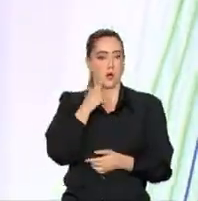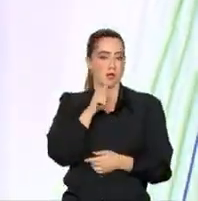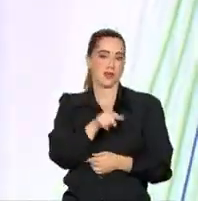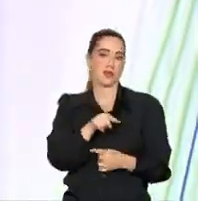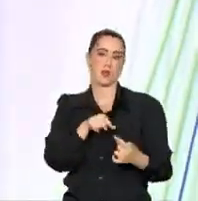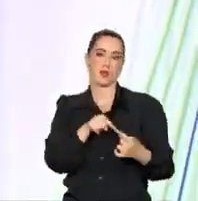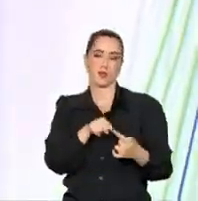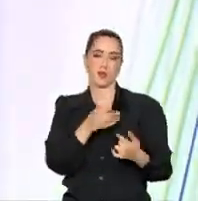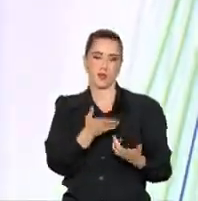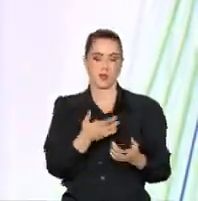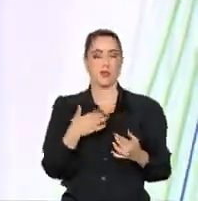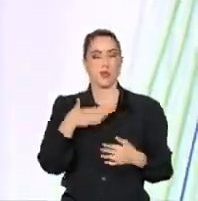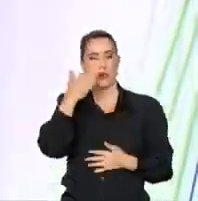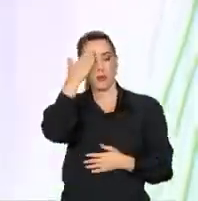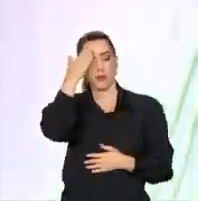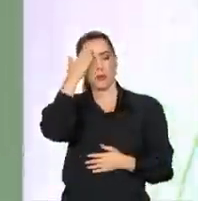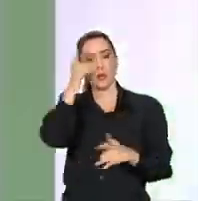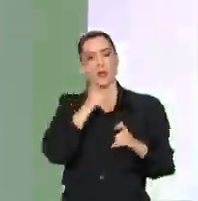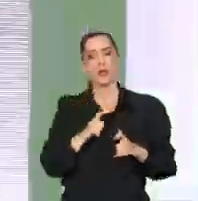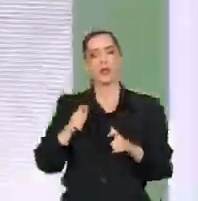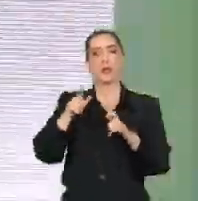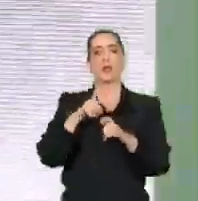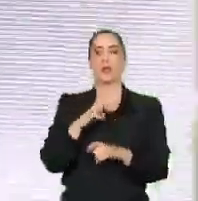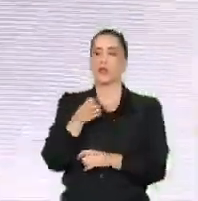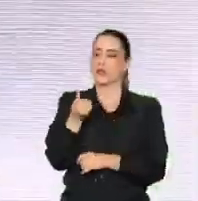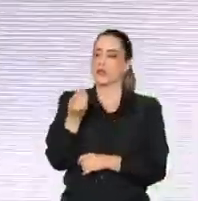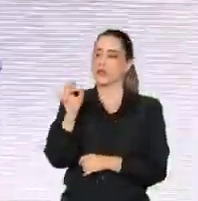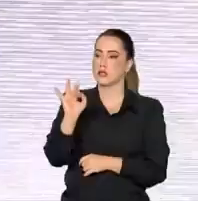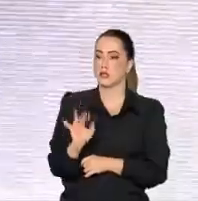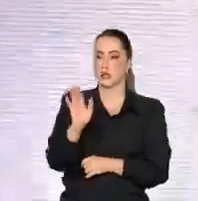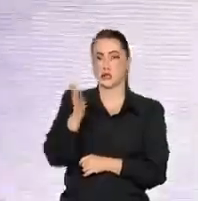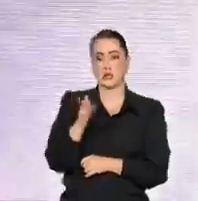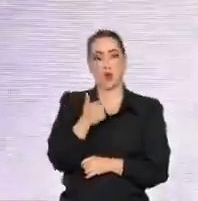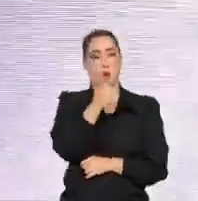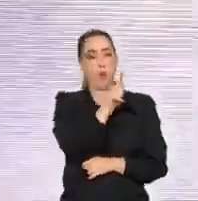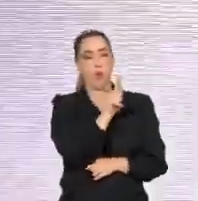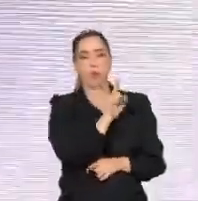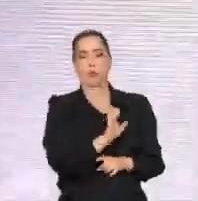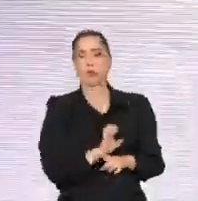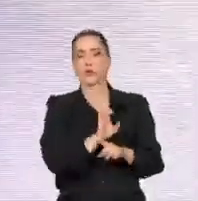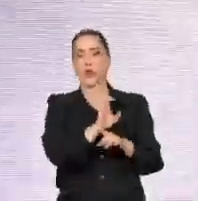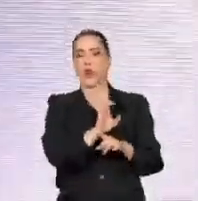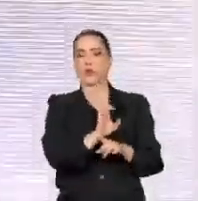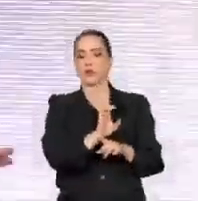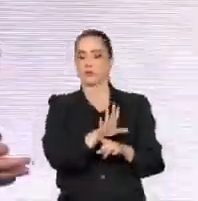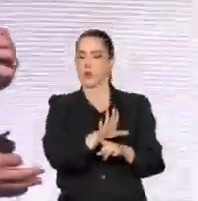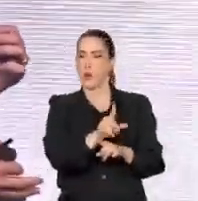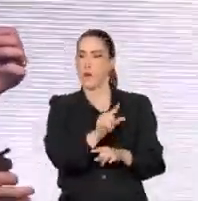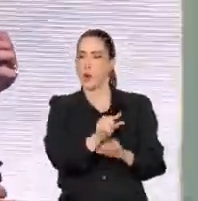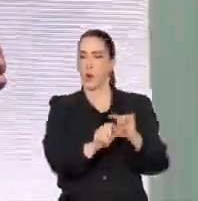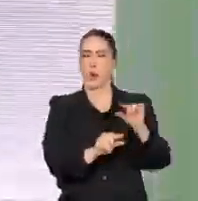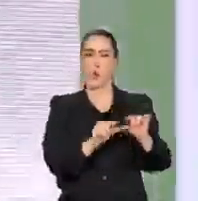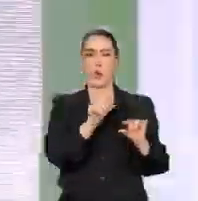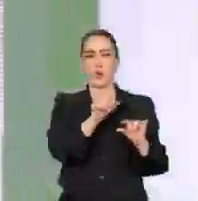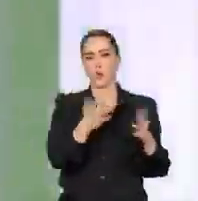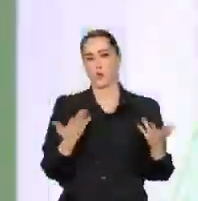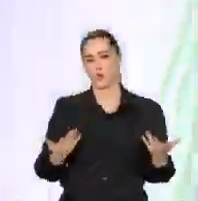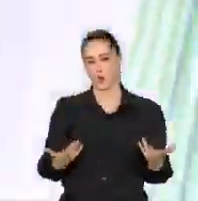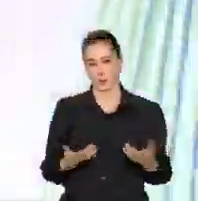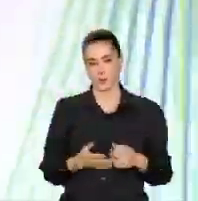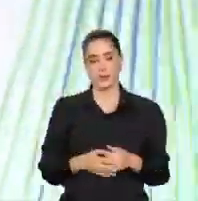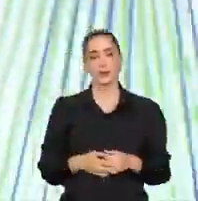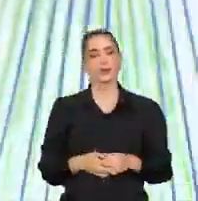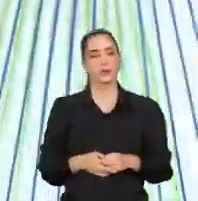meta. Eu sei que tem estado que já está aí com 60%, mas tem estado que praticamente Tem poucas matrículas